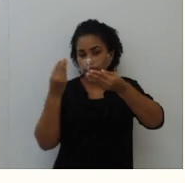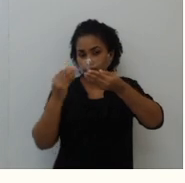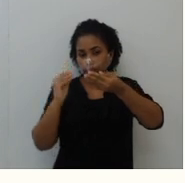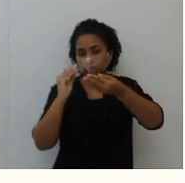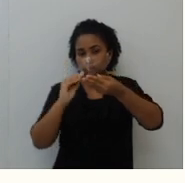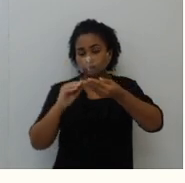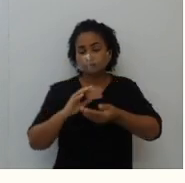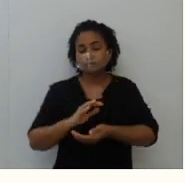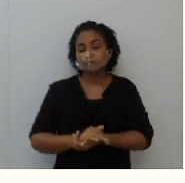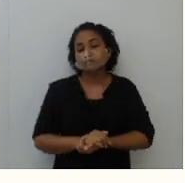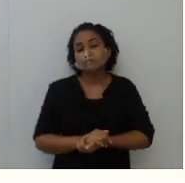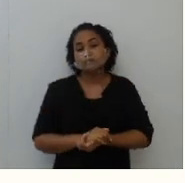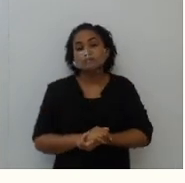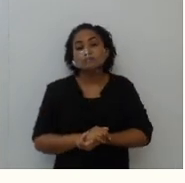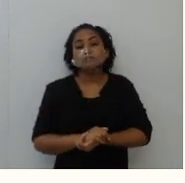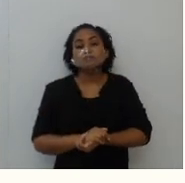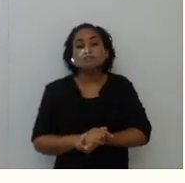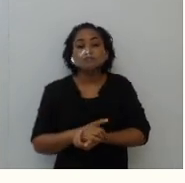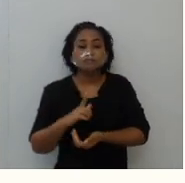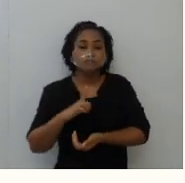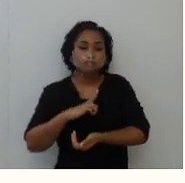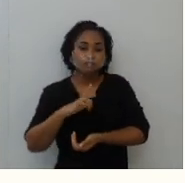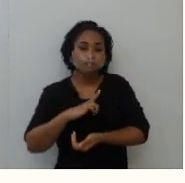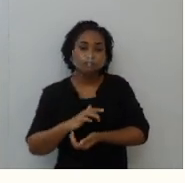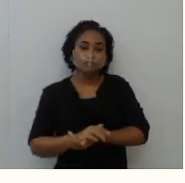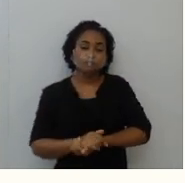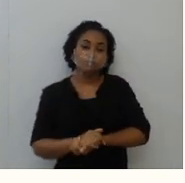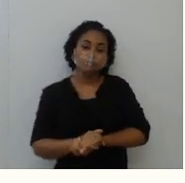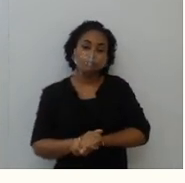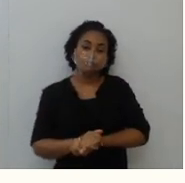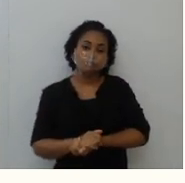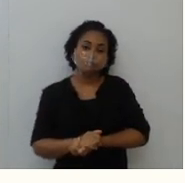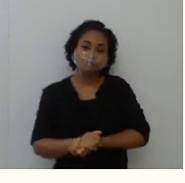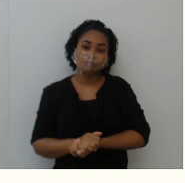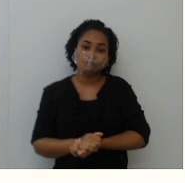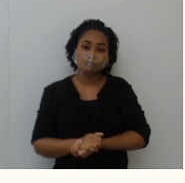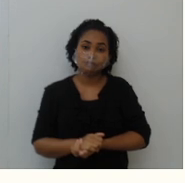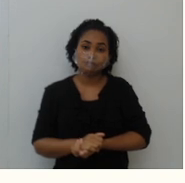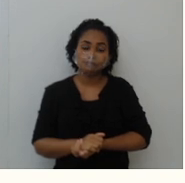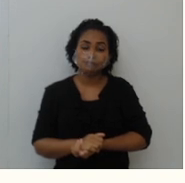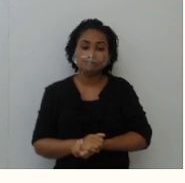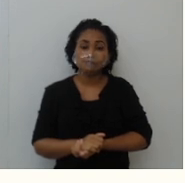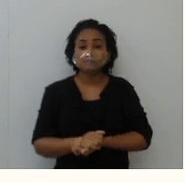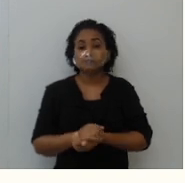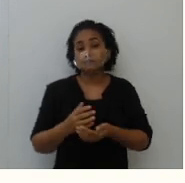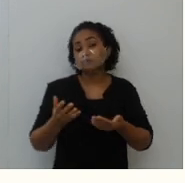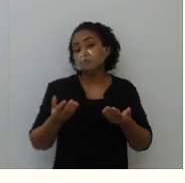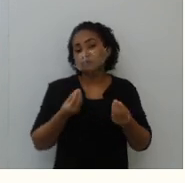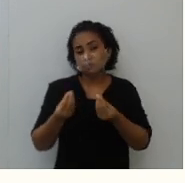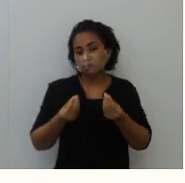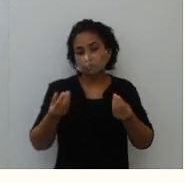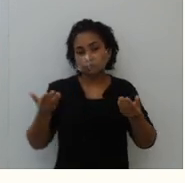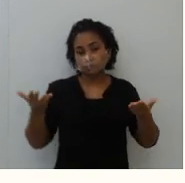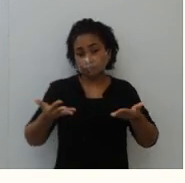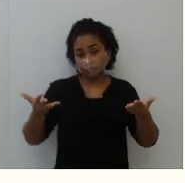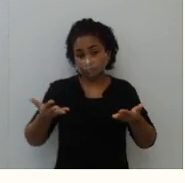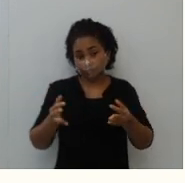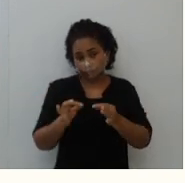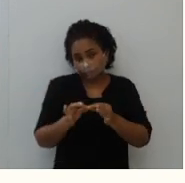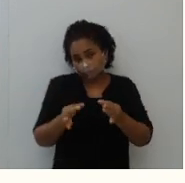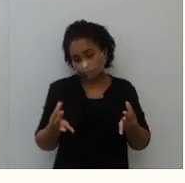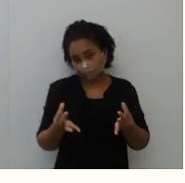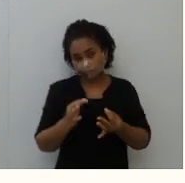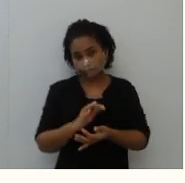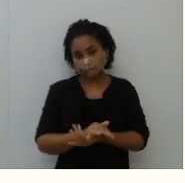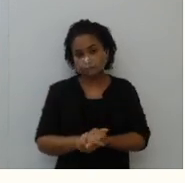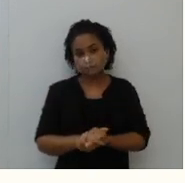estar na afirmativa, negativa ou interrogativa, na forma do presente simples. Então, vamos lá. A. I